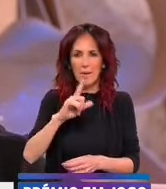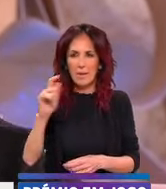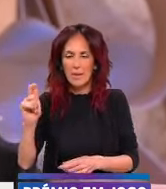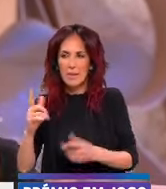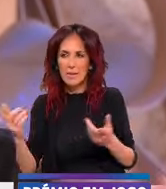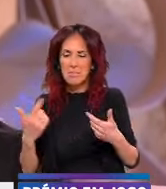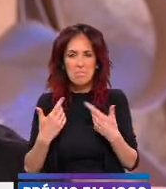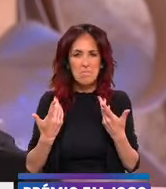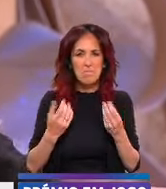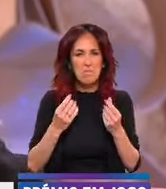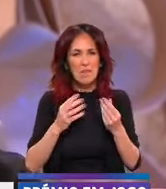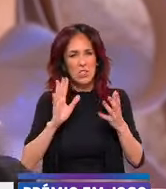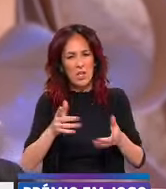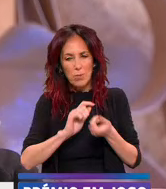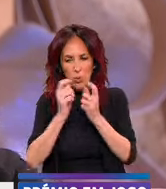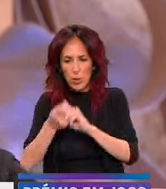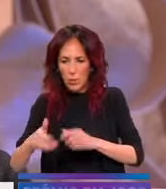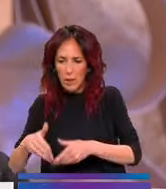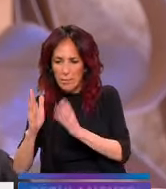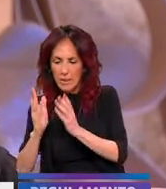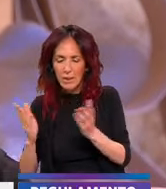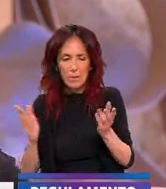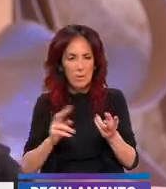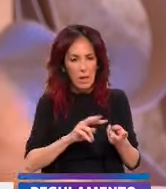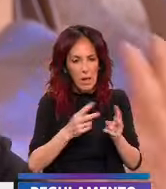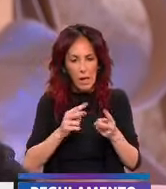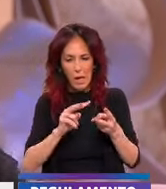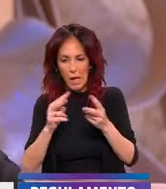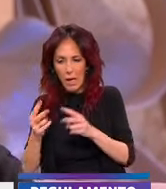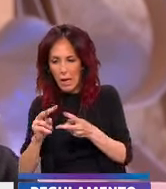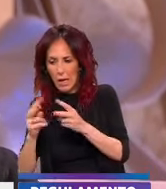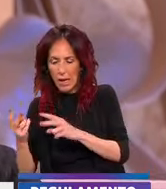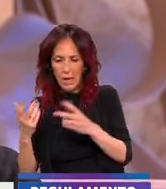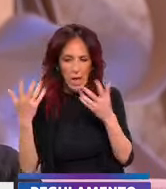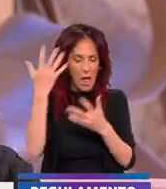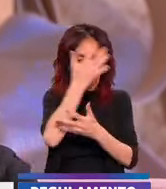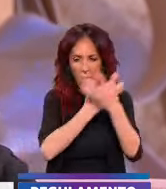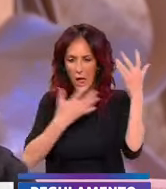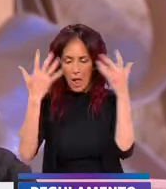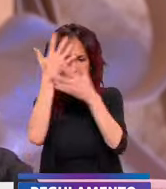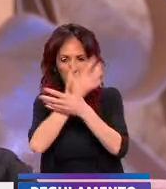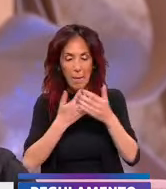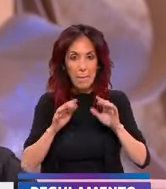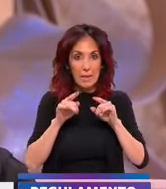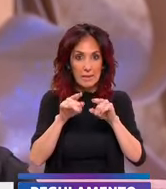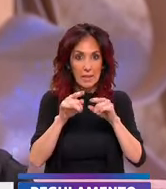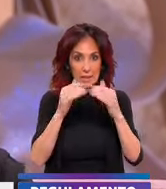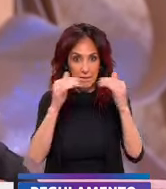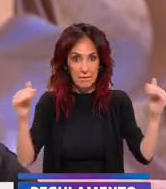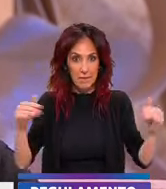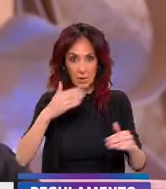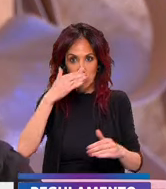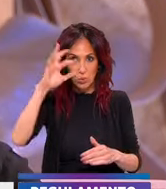a traçar já não era aquele e era outro h e portanto era uma barara geral Mas aí o que acontece Nessa